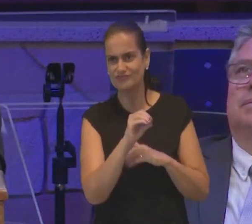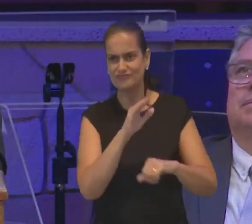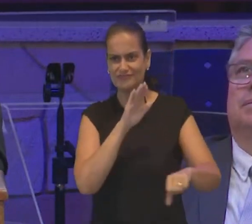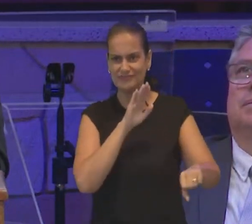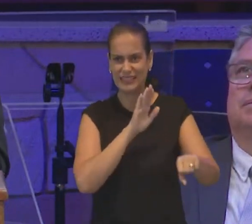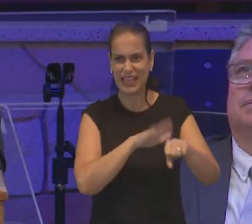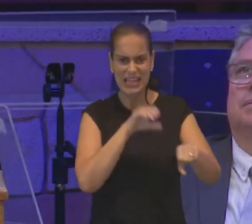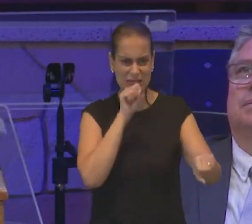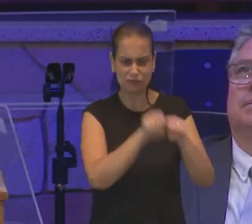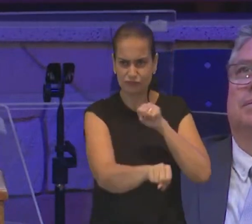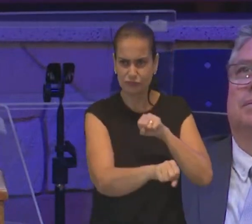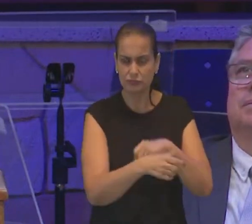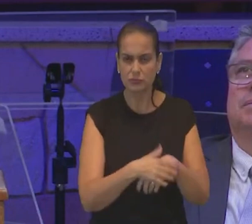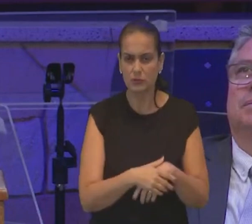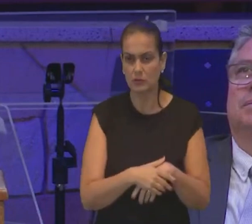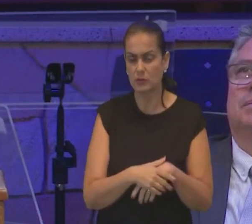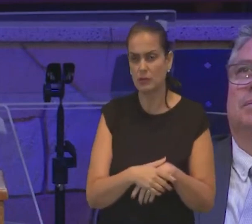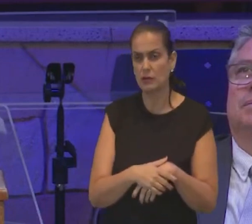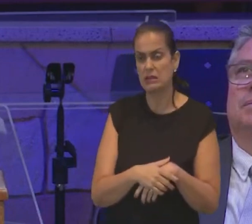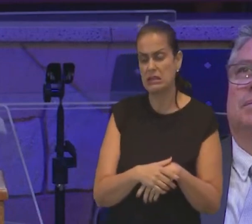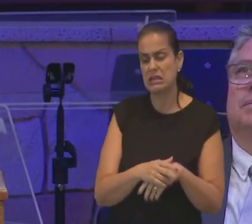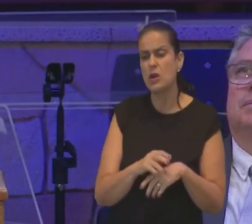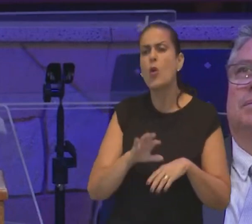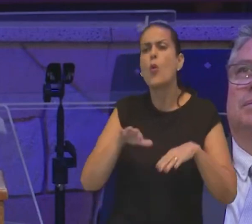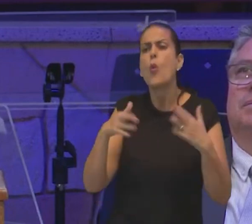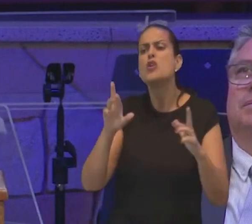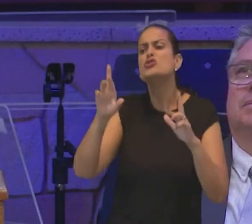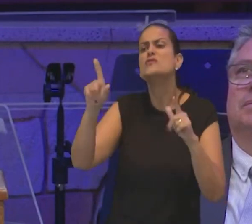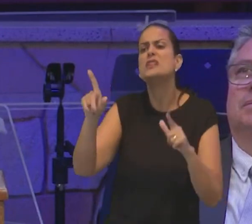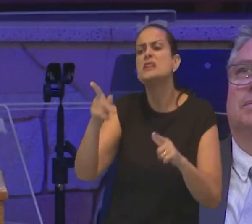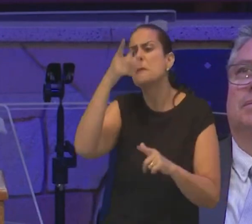pessoa, a sua pessoa e aquelas pessoas que estão dentro do presídio?